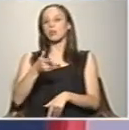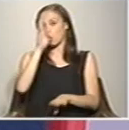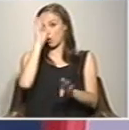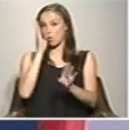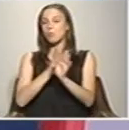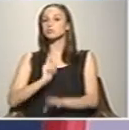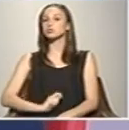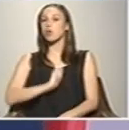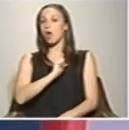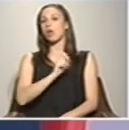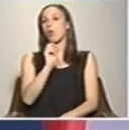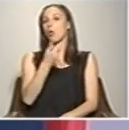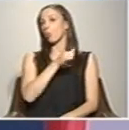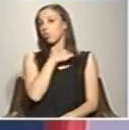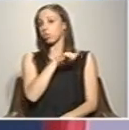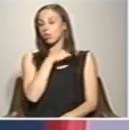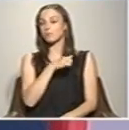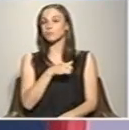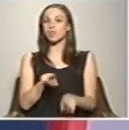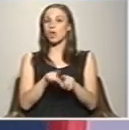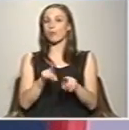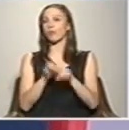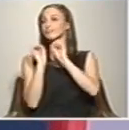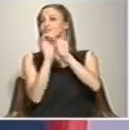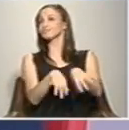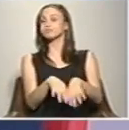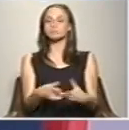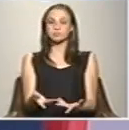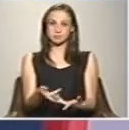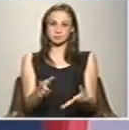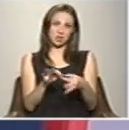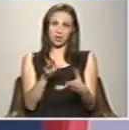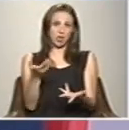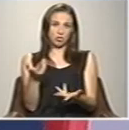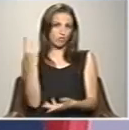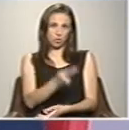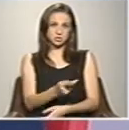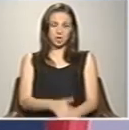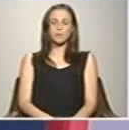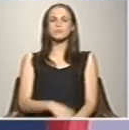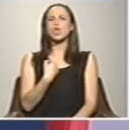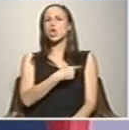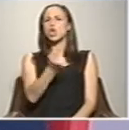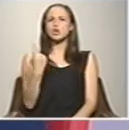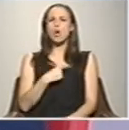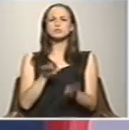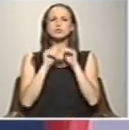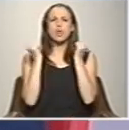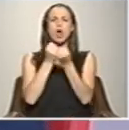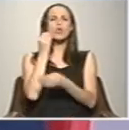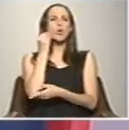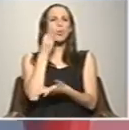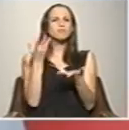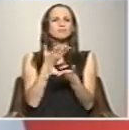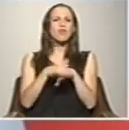com a negligência. E este abandono faz parte de violência, sim, naturalmente. Mas nós, como sociedade, como é que podemos trabalhar esses problemas? Nós há pouco